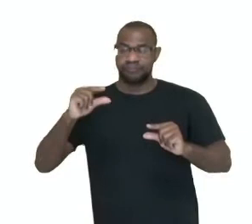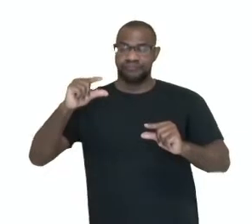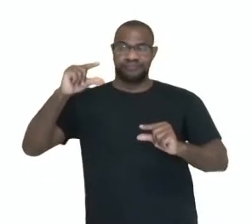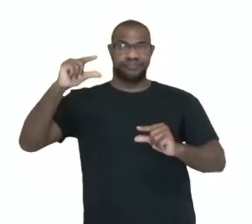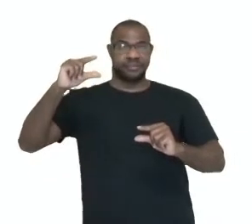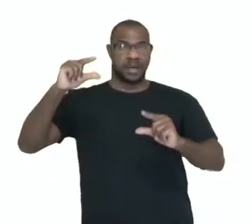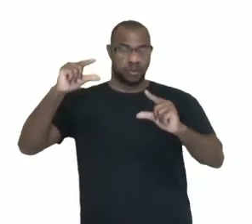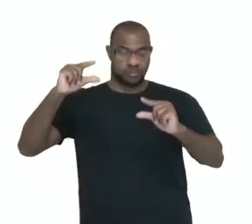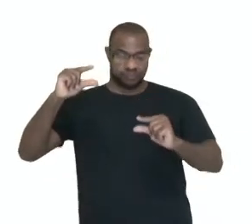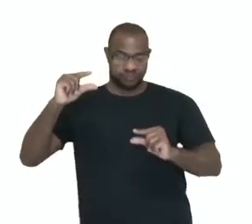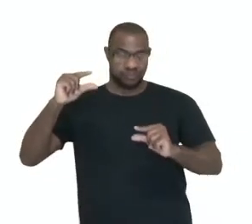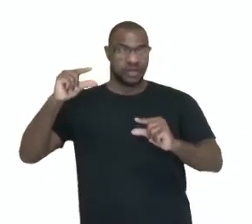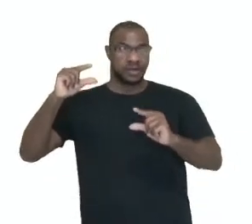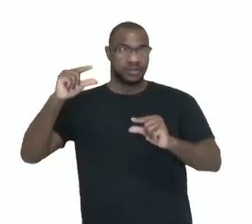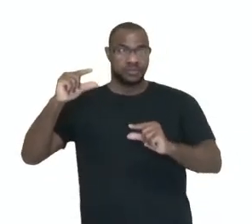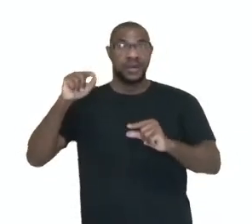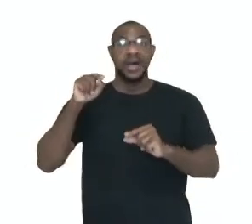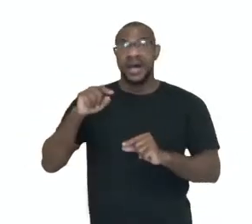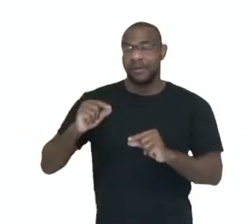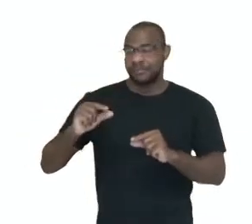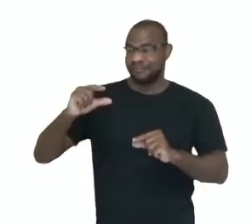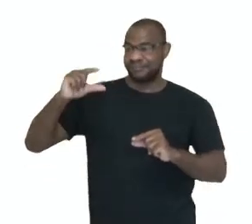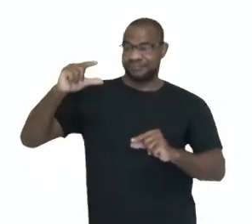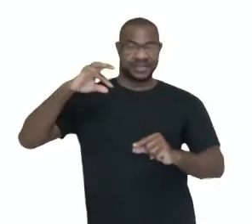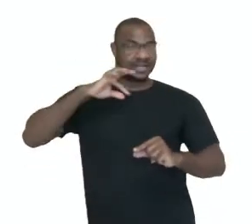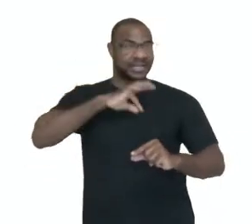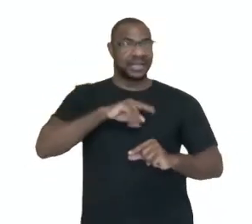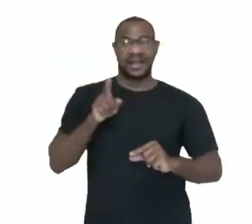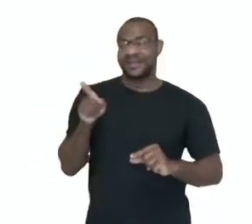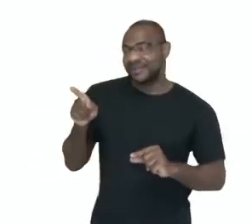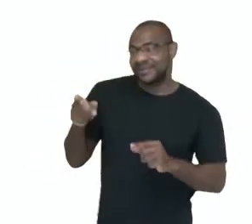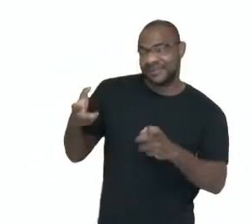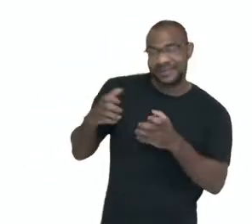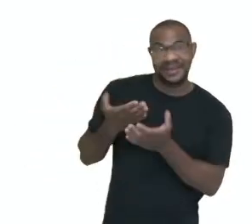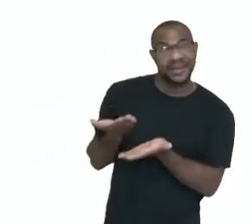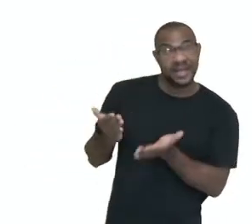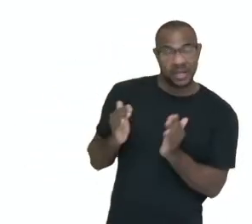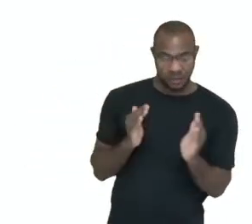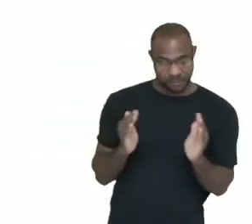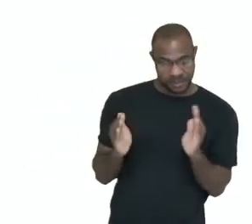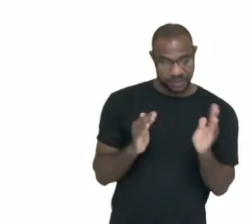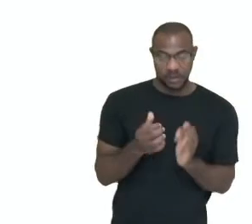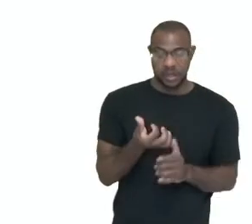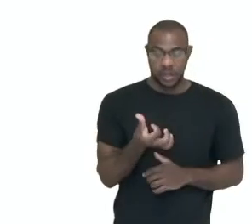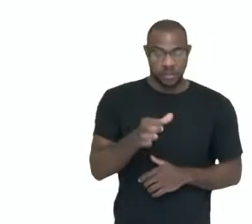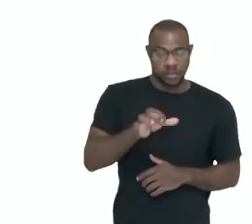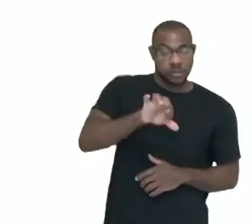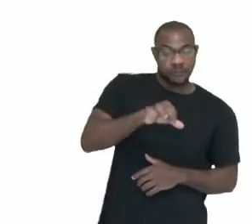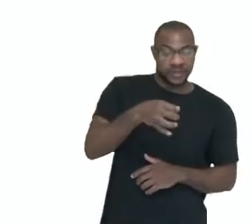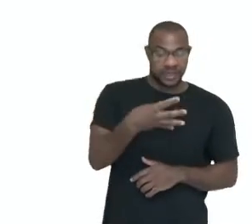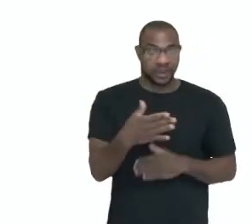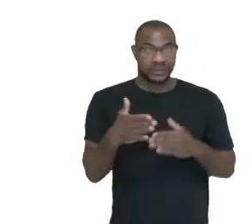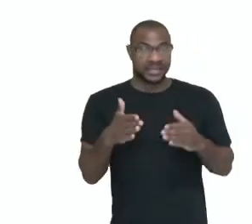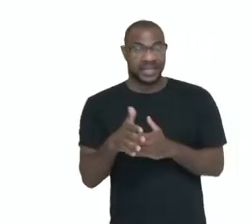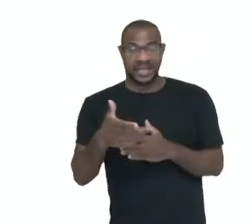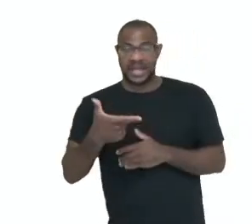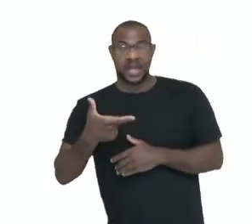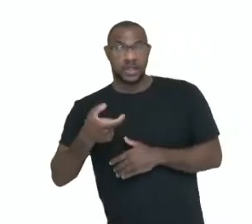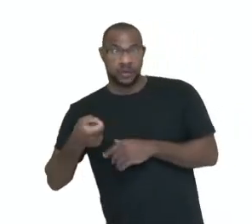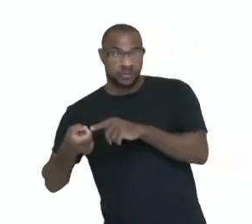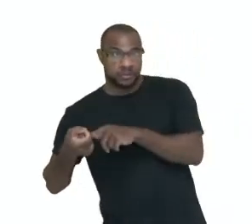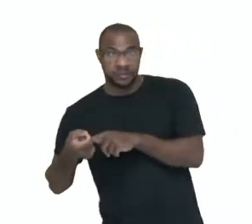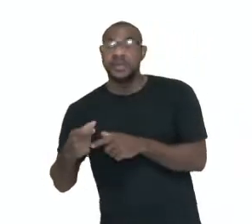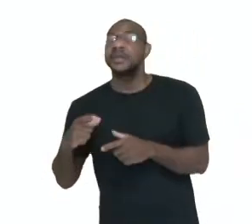você percebe, a partir do gráfico, que literalmente do período de 94 a 2000, ainda